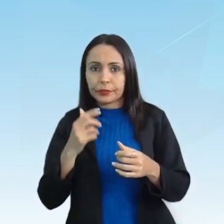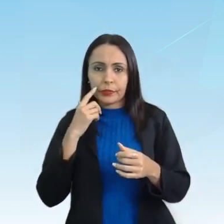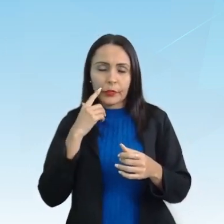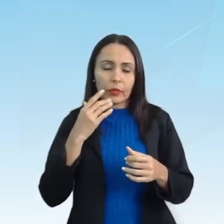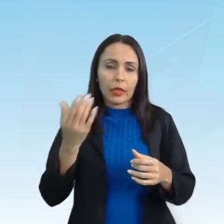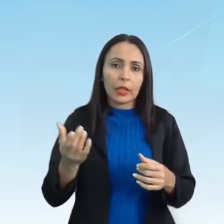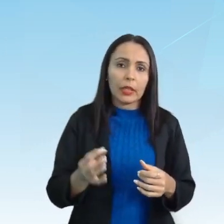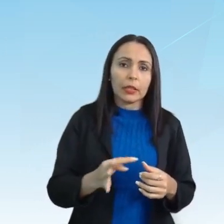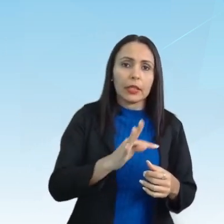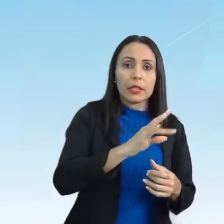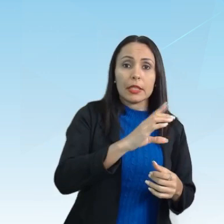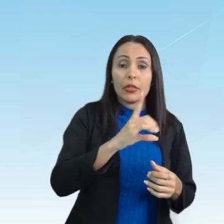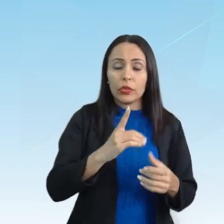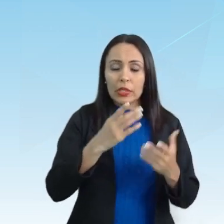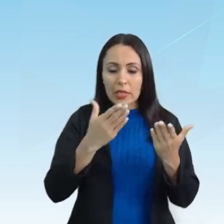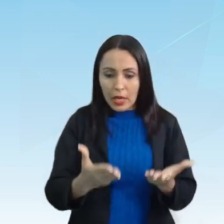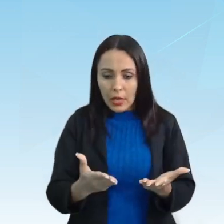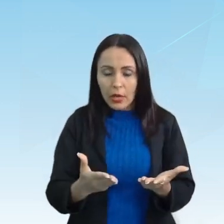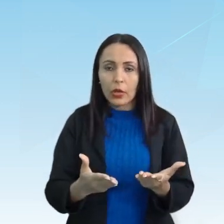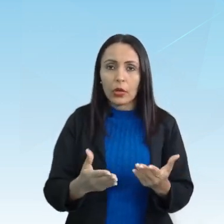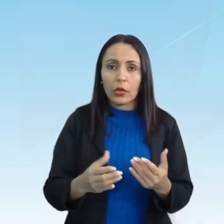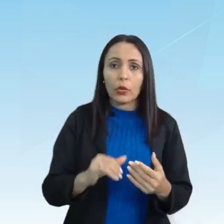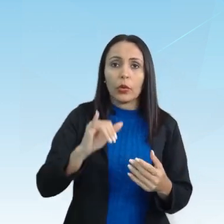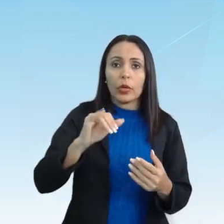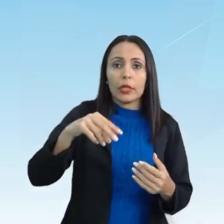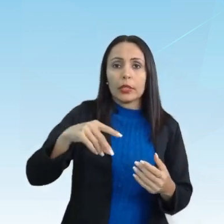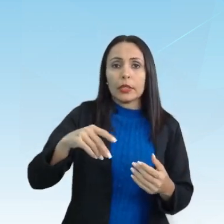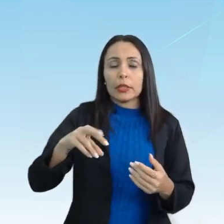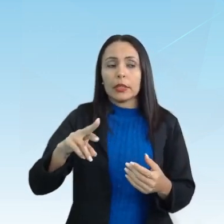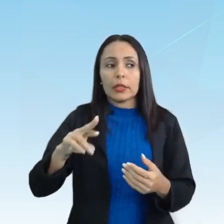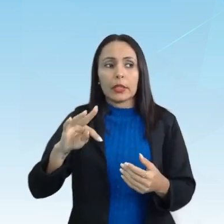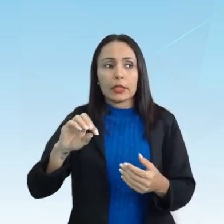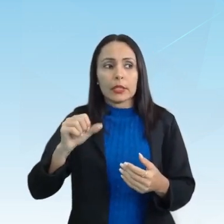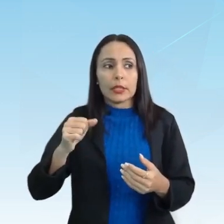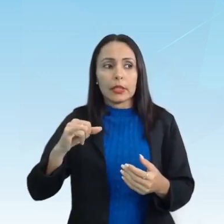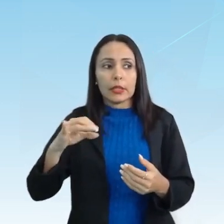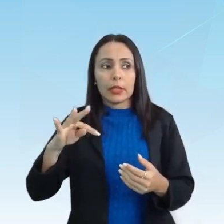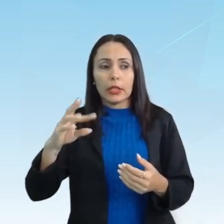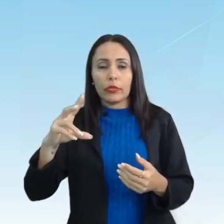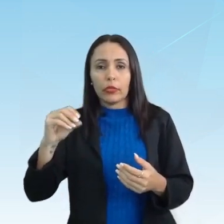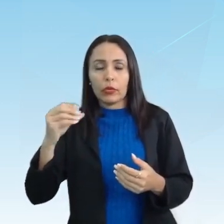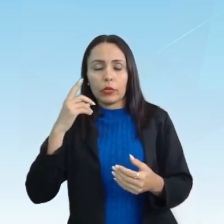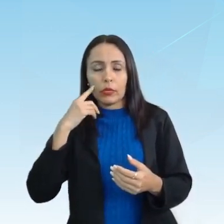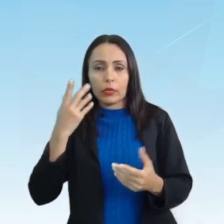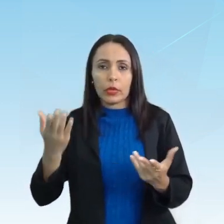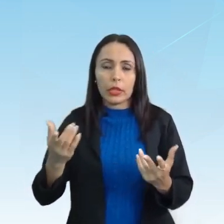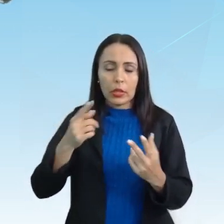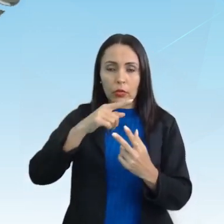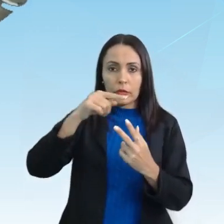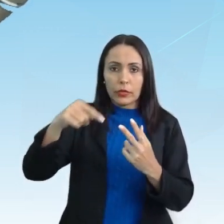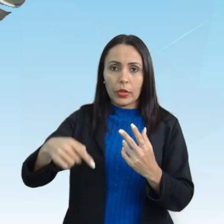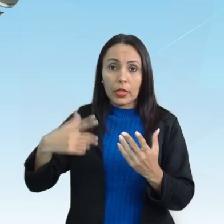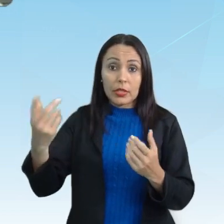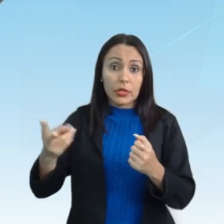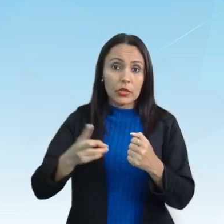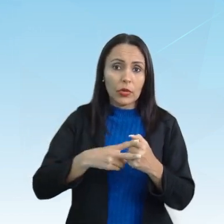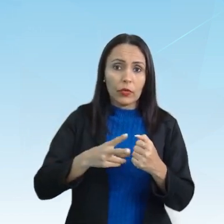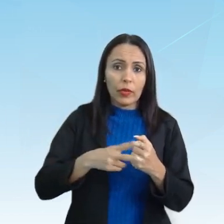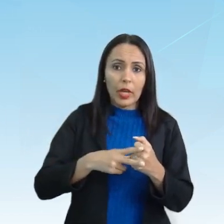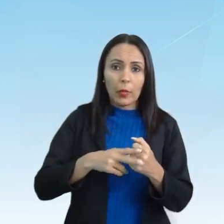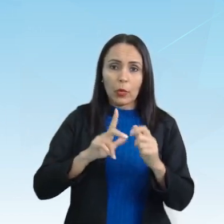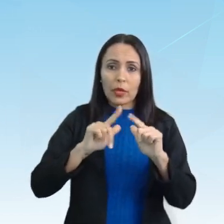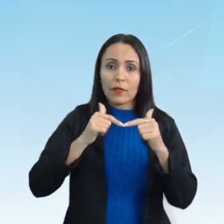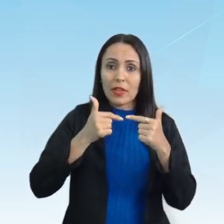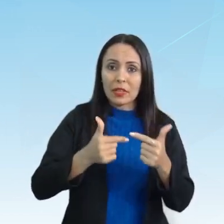direto, transitivo indireto, intransitivo ou bitransitivo, são verbos de ação.